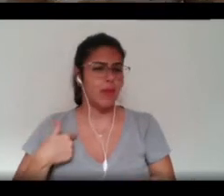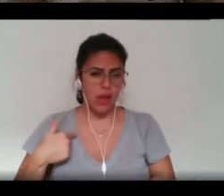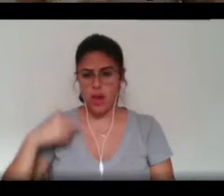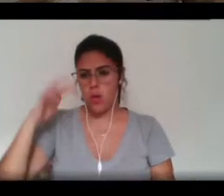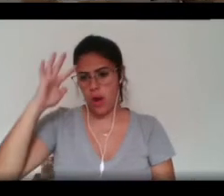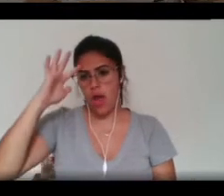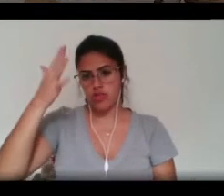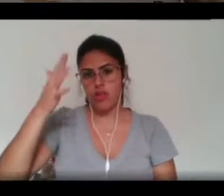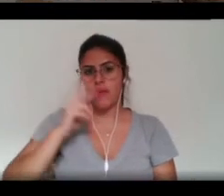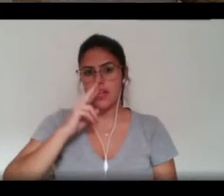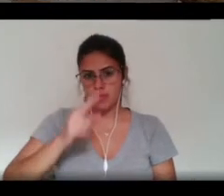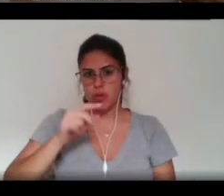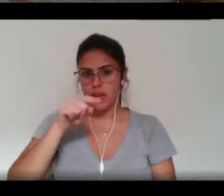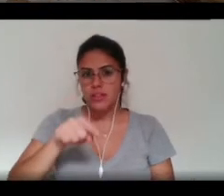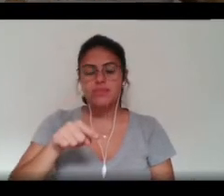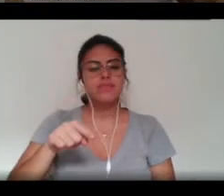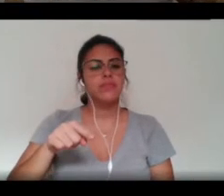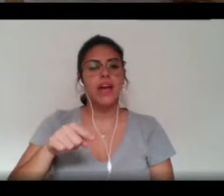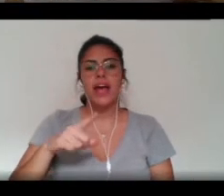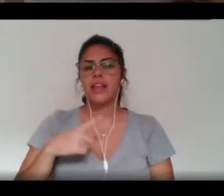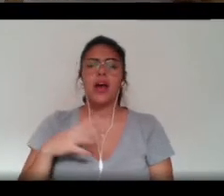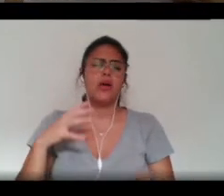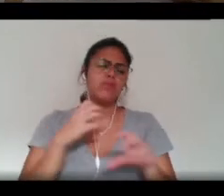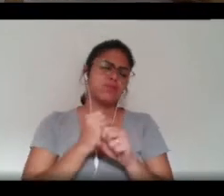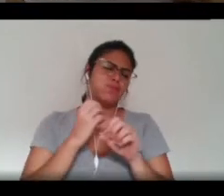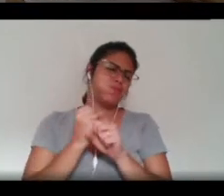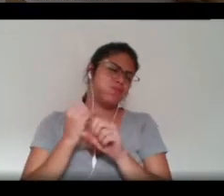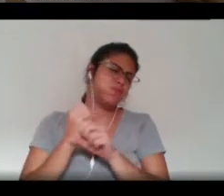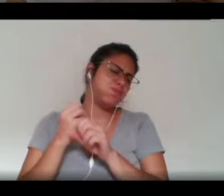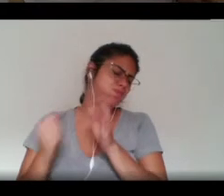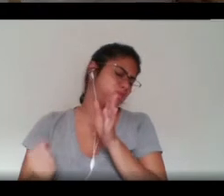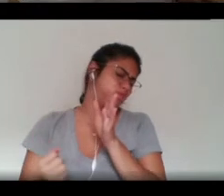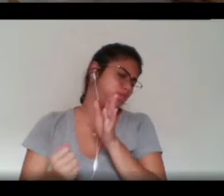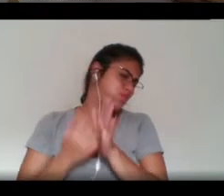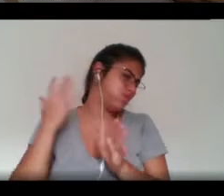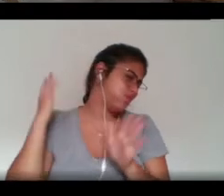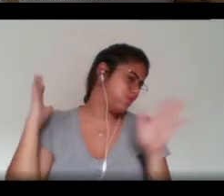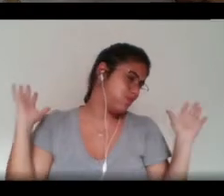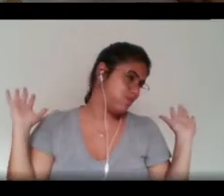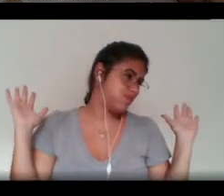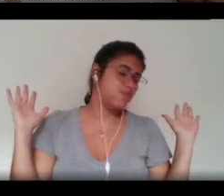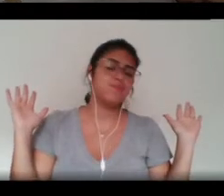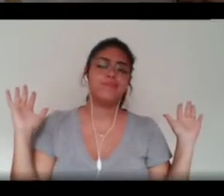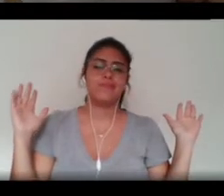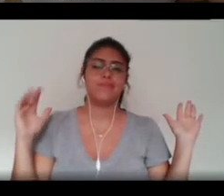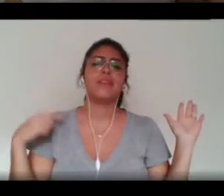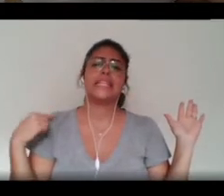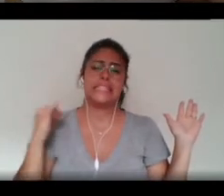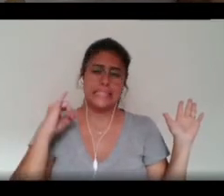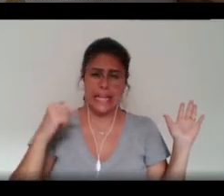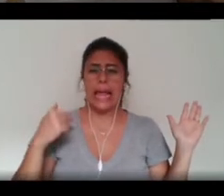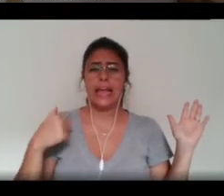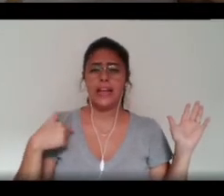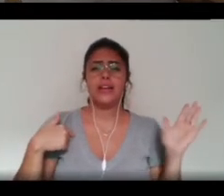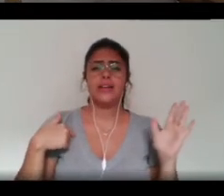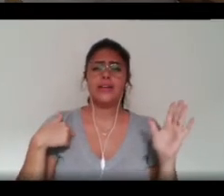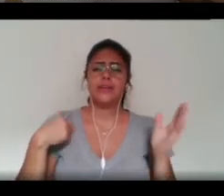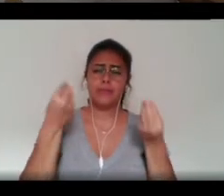de conta, mas eu vou mostrar aqui mais ou menos como é que a gente faz sem fazer tudo, senão a gente vai ficar aqui até ontem. Até ontem não, até